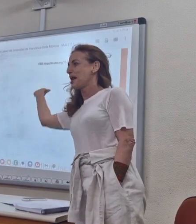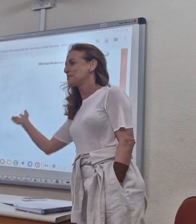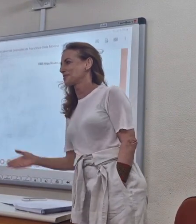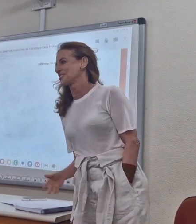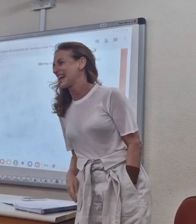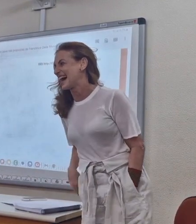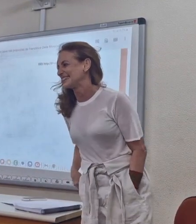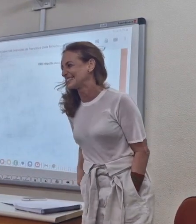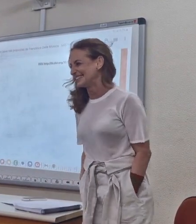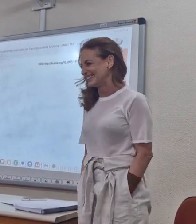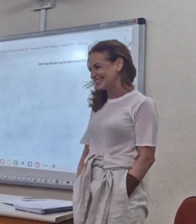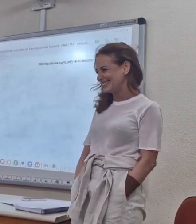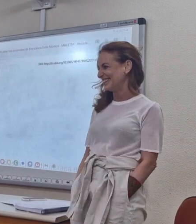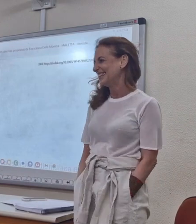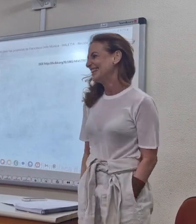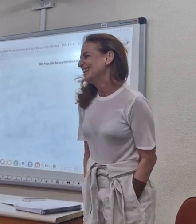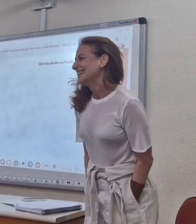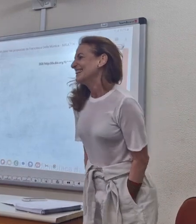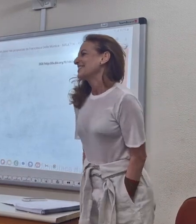meus cabelos lá do outro lado.